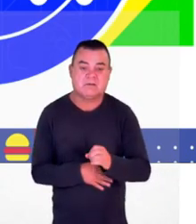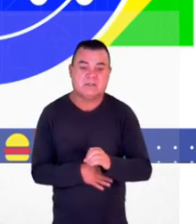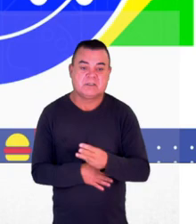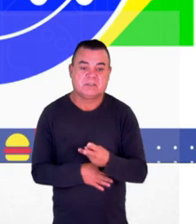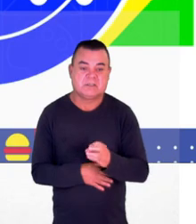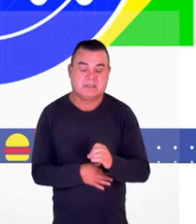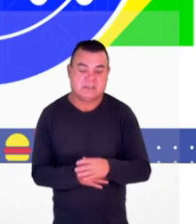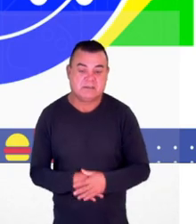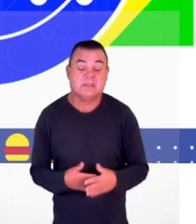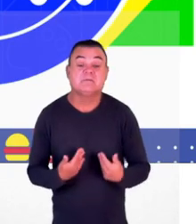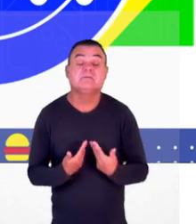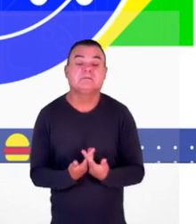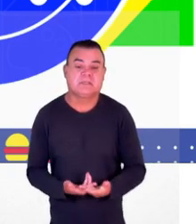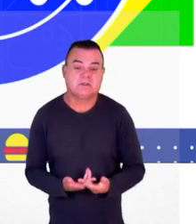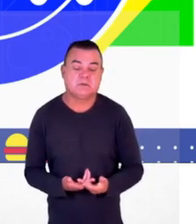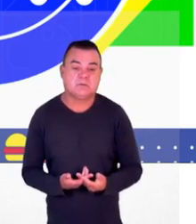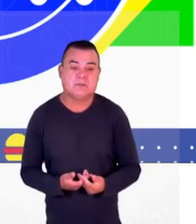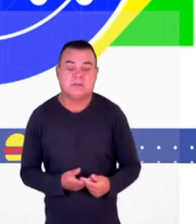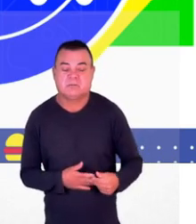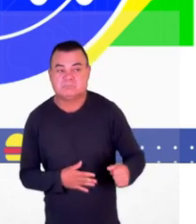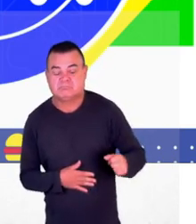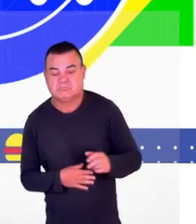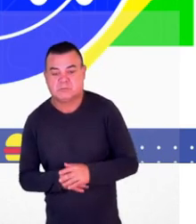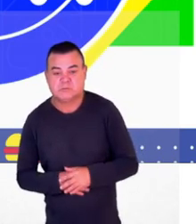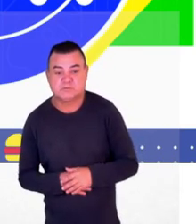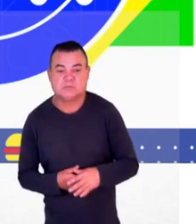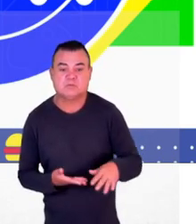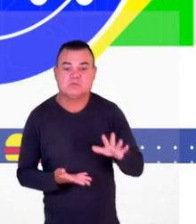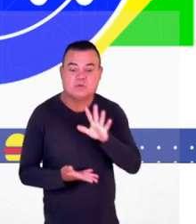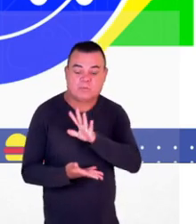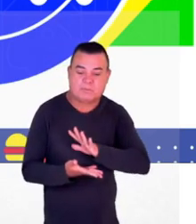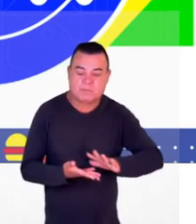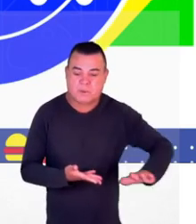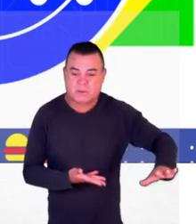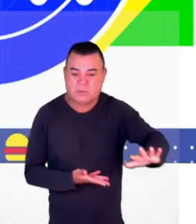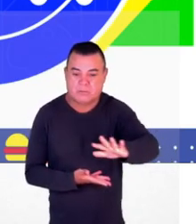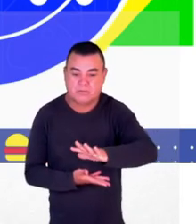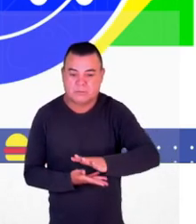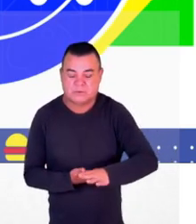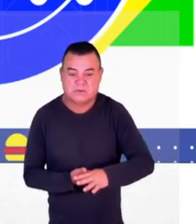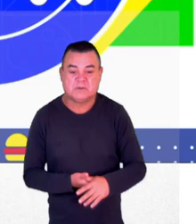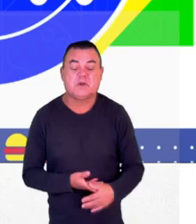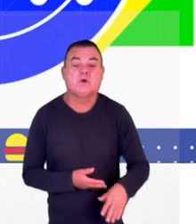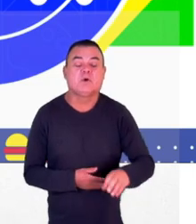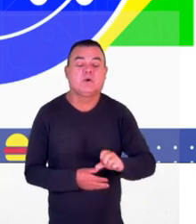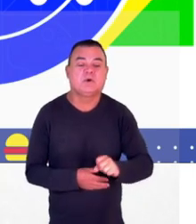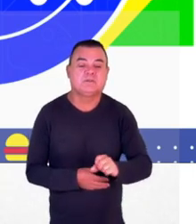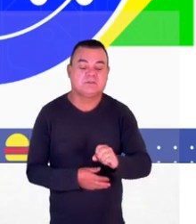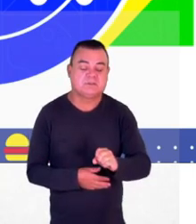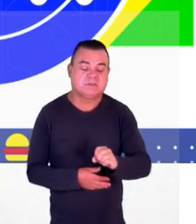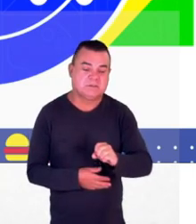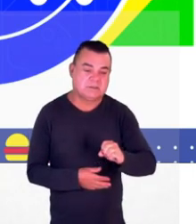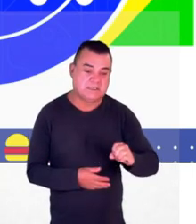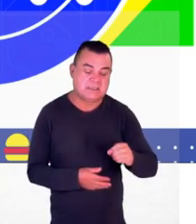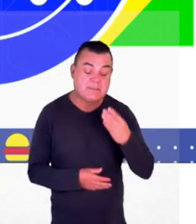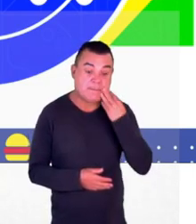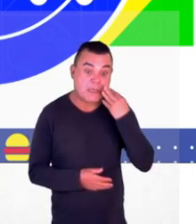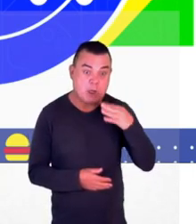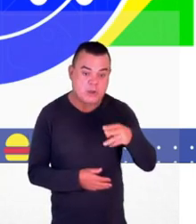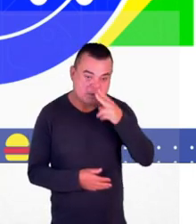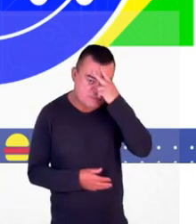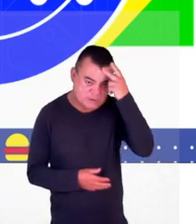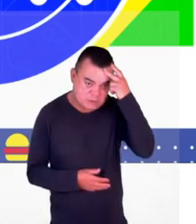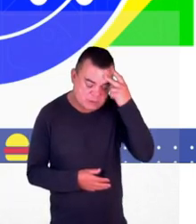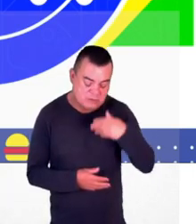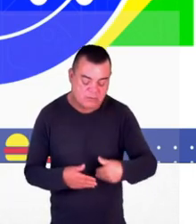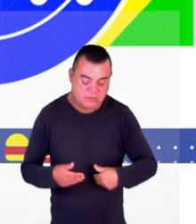eh em um Panorama Global das 80 milhões de pessoas que 800 milhões de pessoas que passam fome eh no mundo e